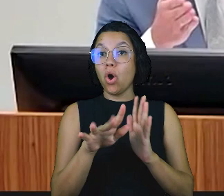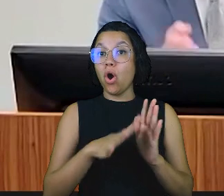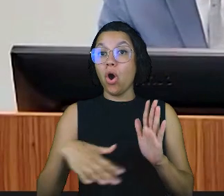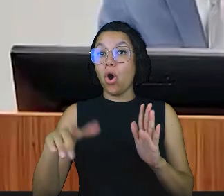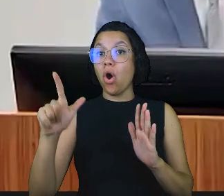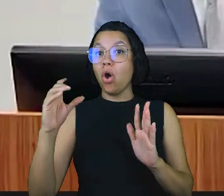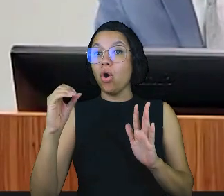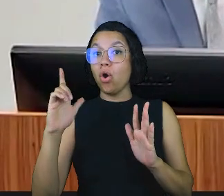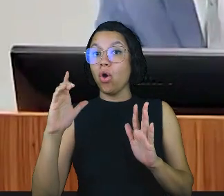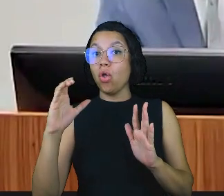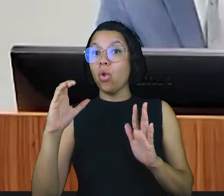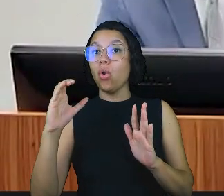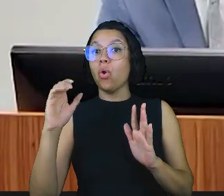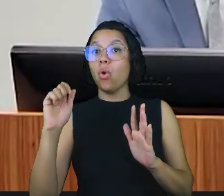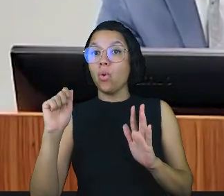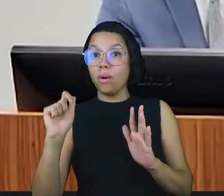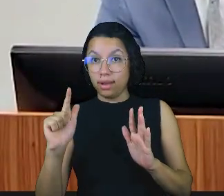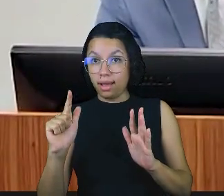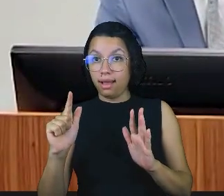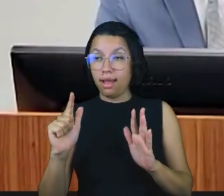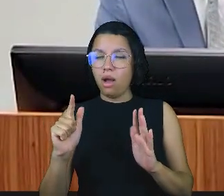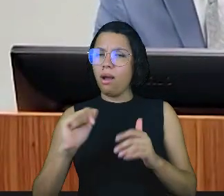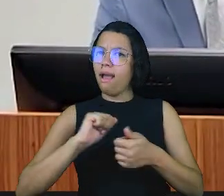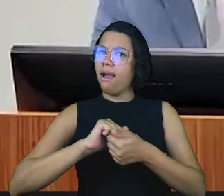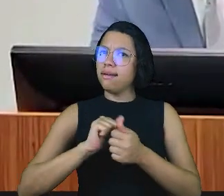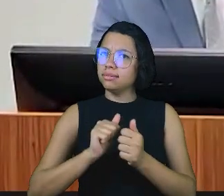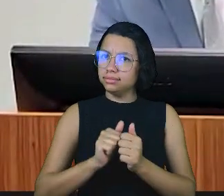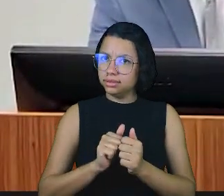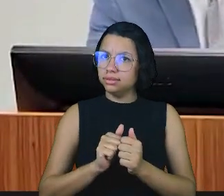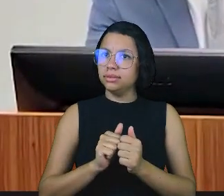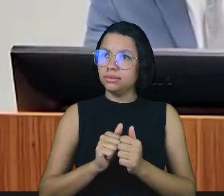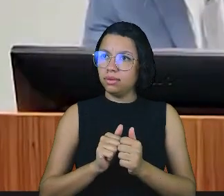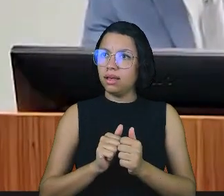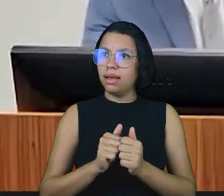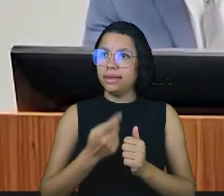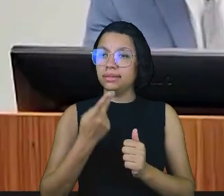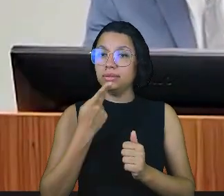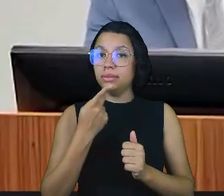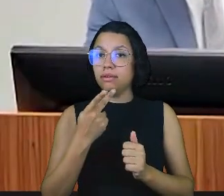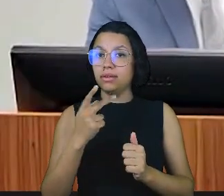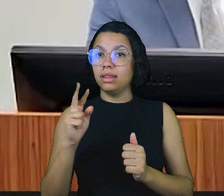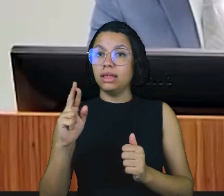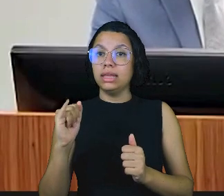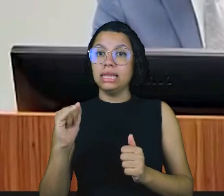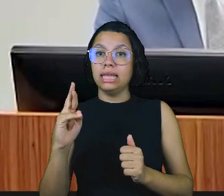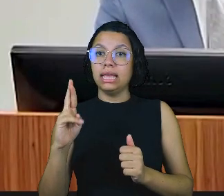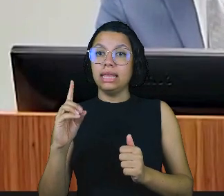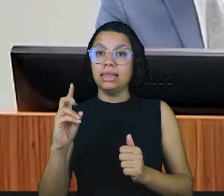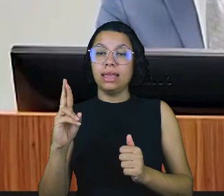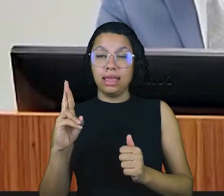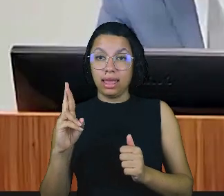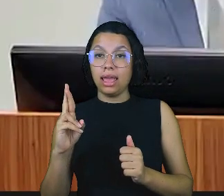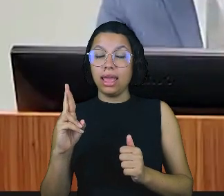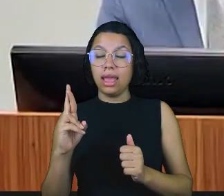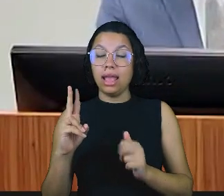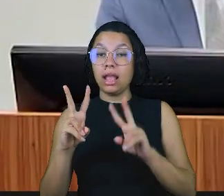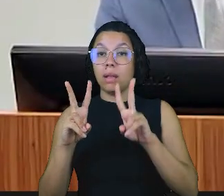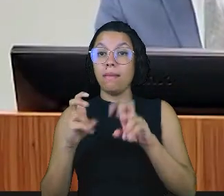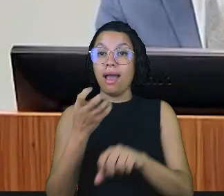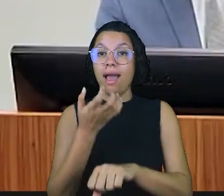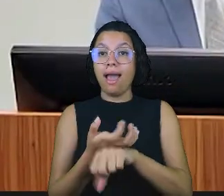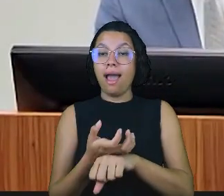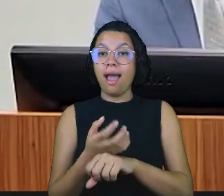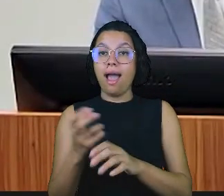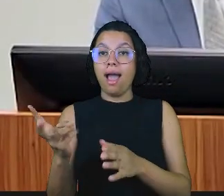locus muito apropriado para o desferimento de IRDR é TJ, em matéria tributária, lidando com